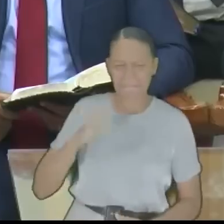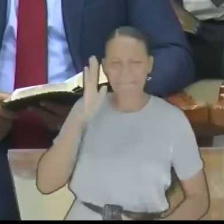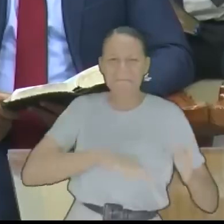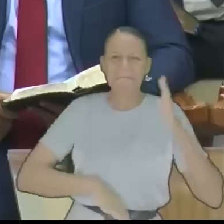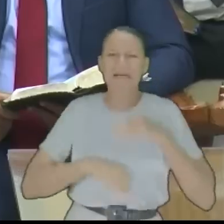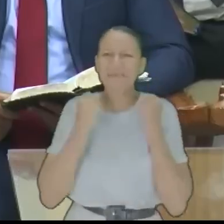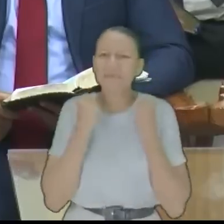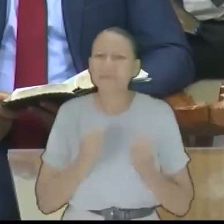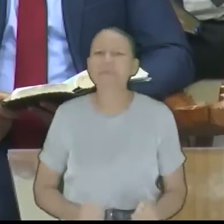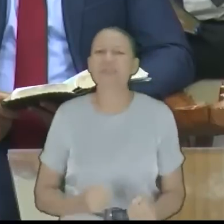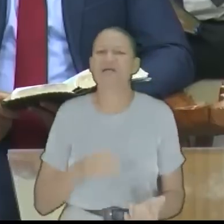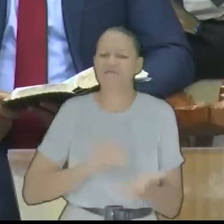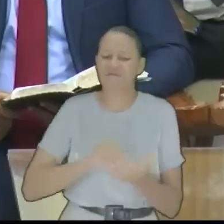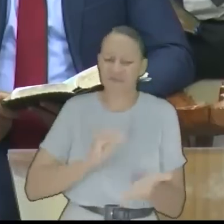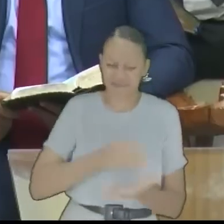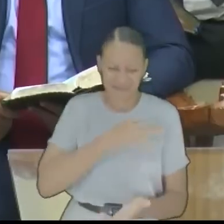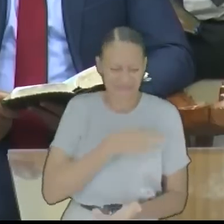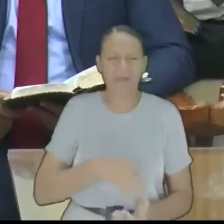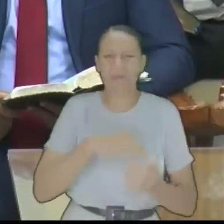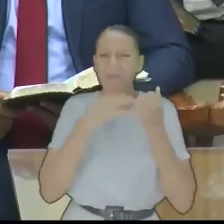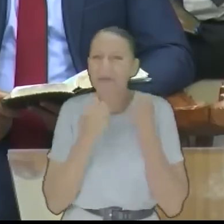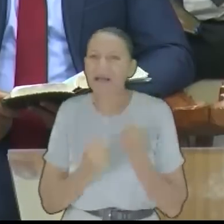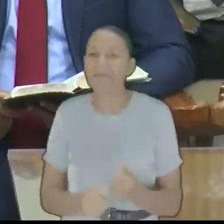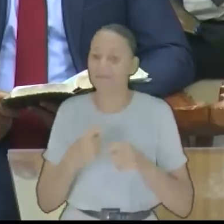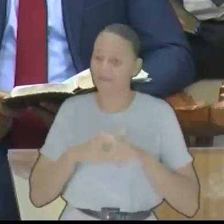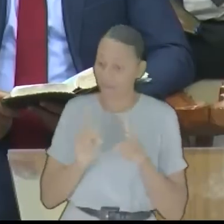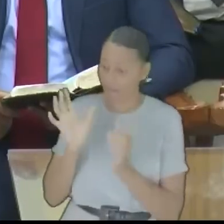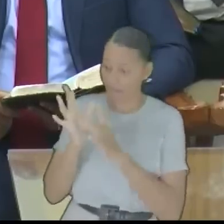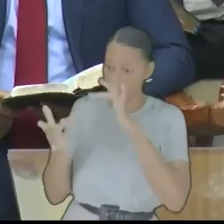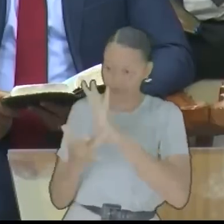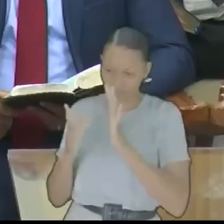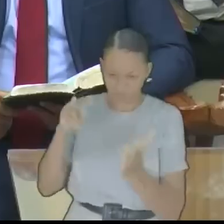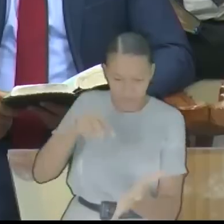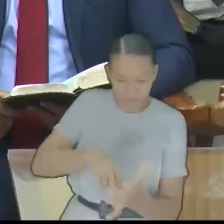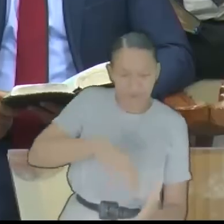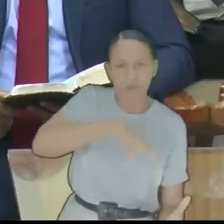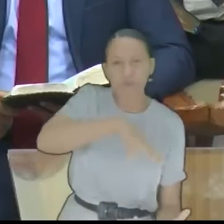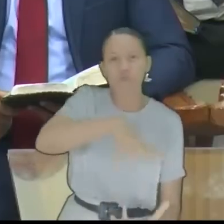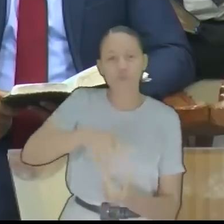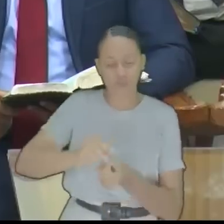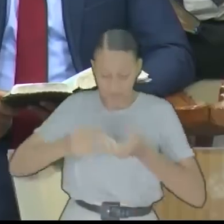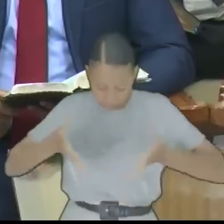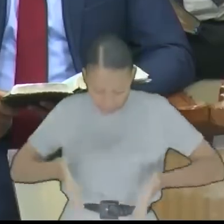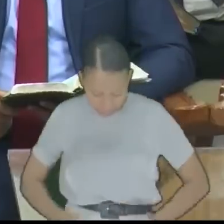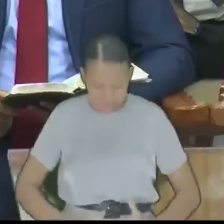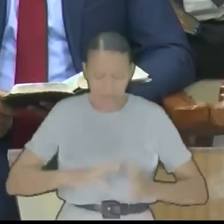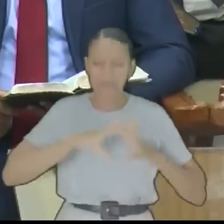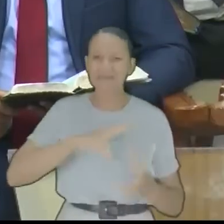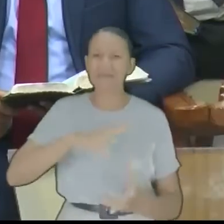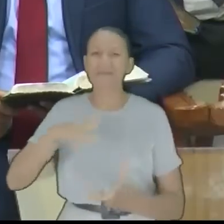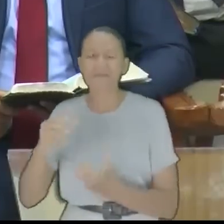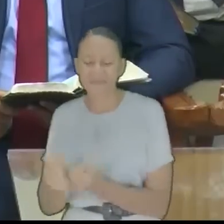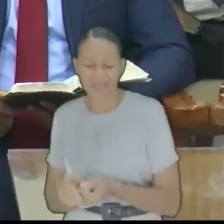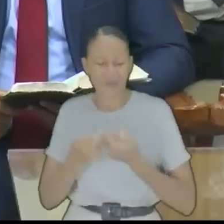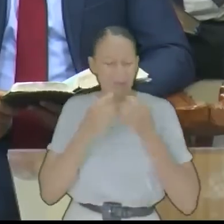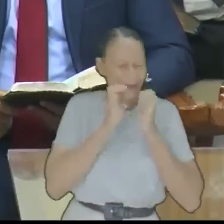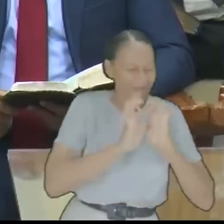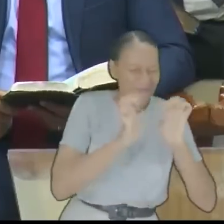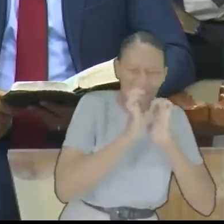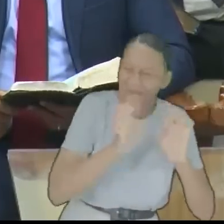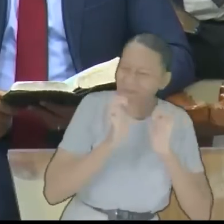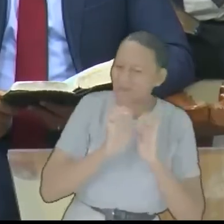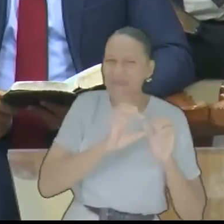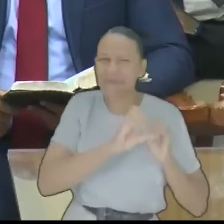grande, a injustiça era grande. Mas com a vinda do Messias, com a vinda de Jesus, com o Evangelho, com